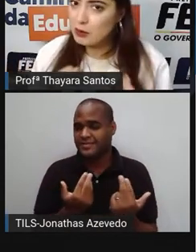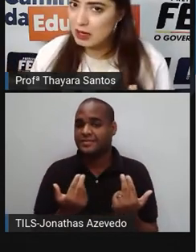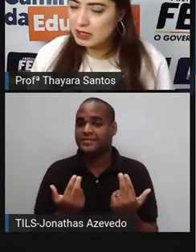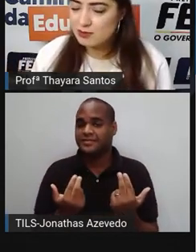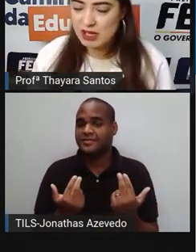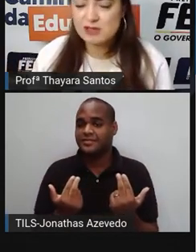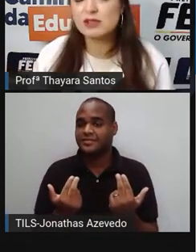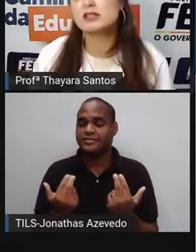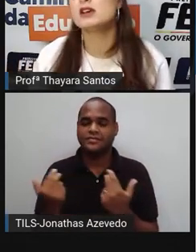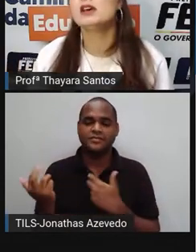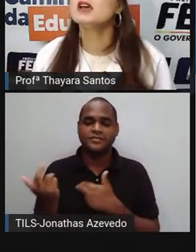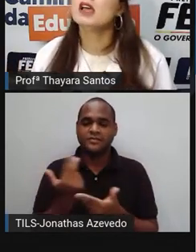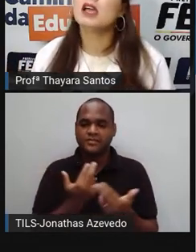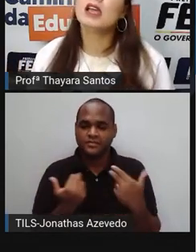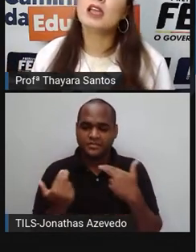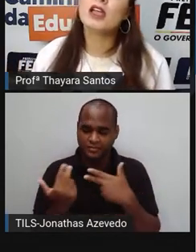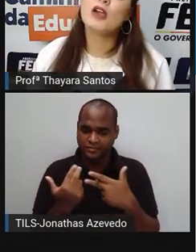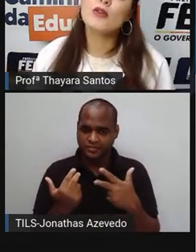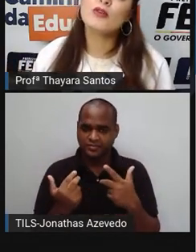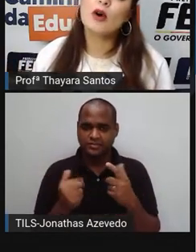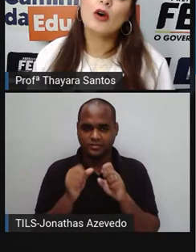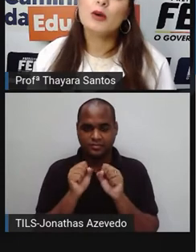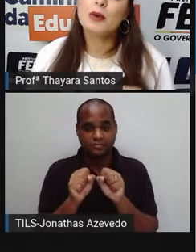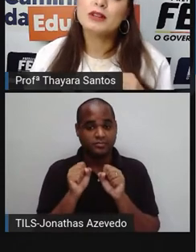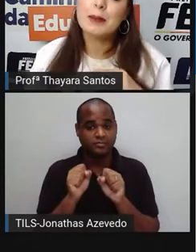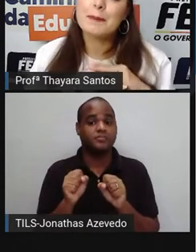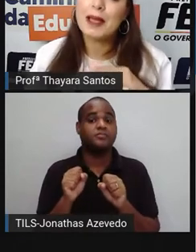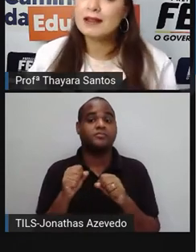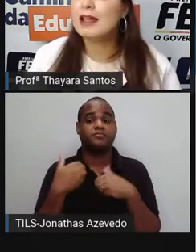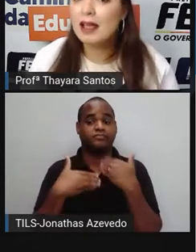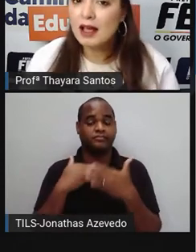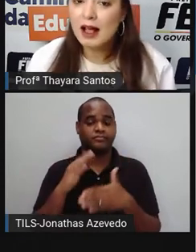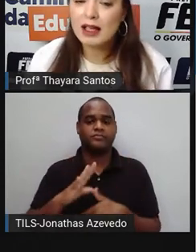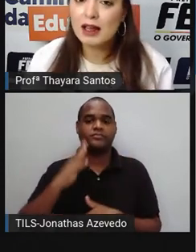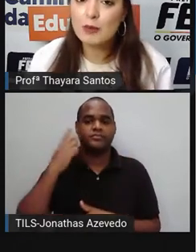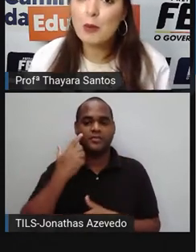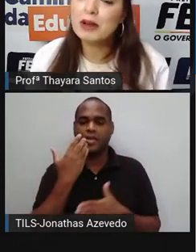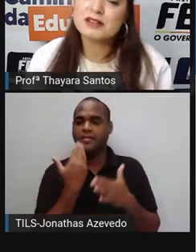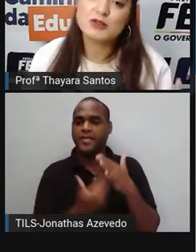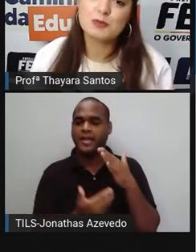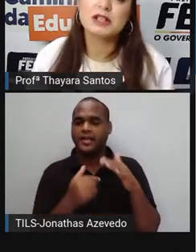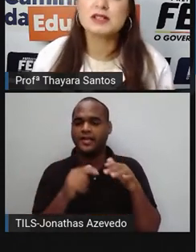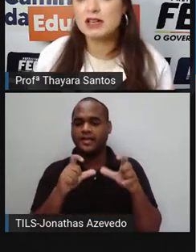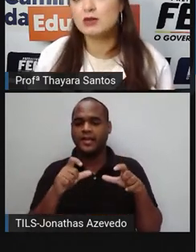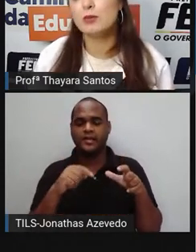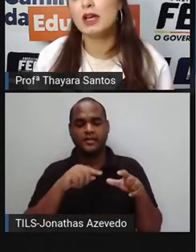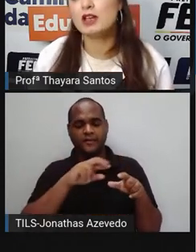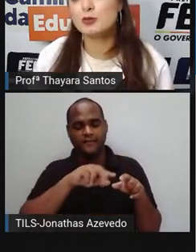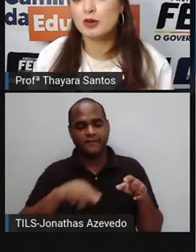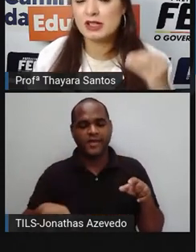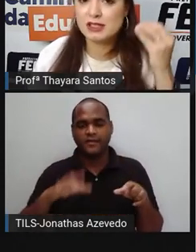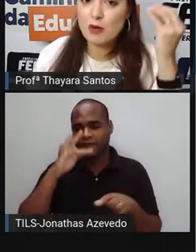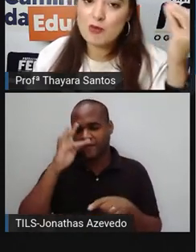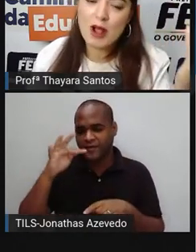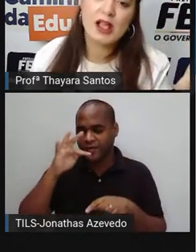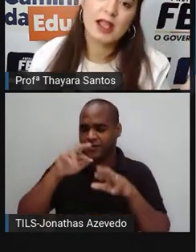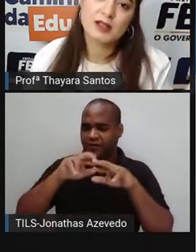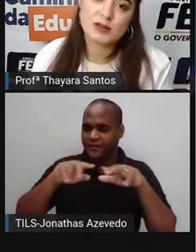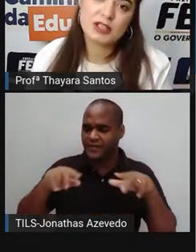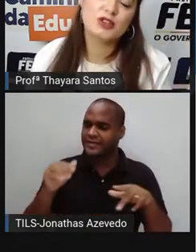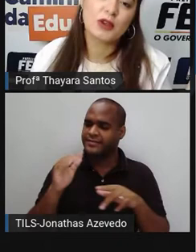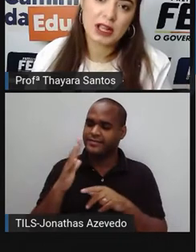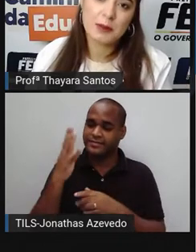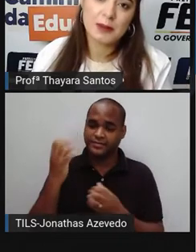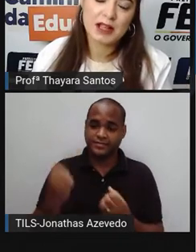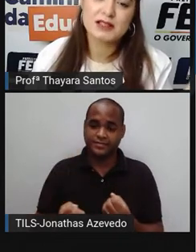cruzaram com elas mesmas é eu vou poder perder aquela população de plantas ali no ambiente porque se uma